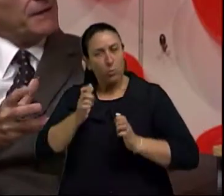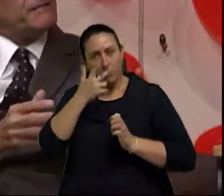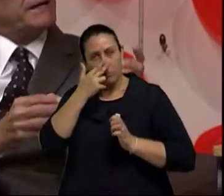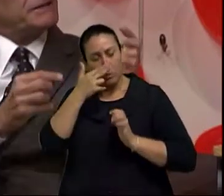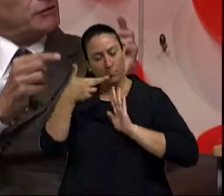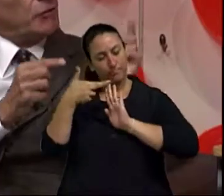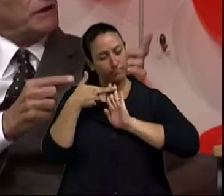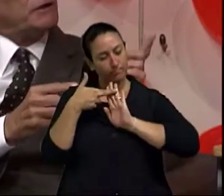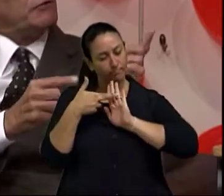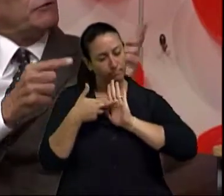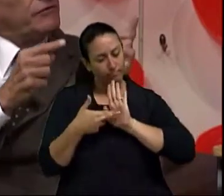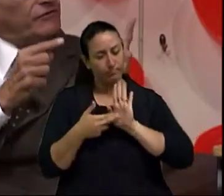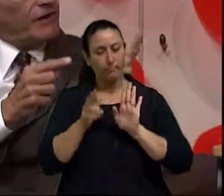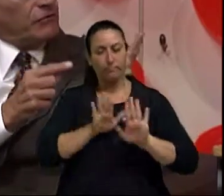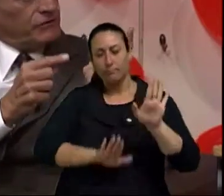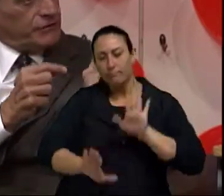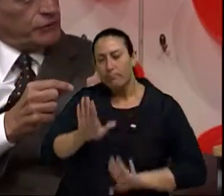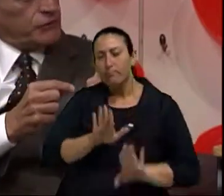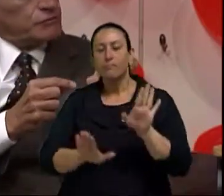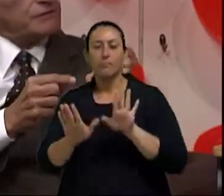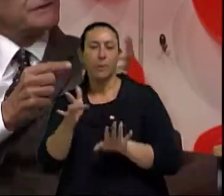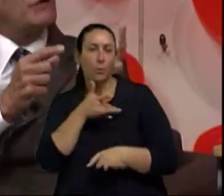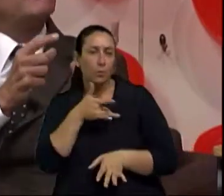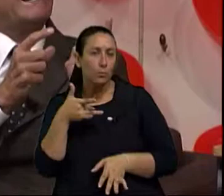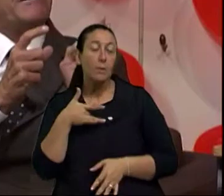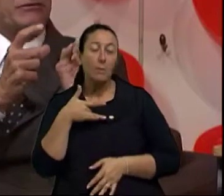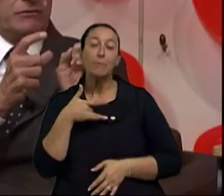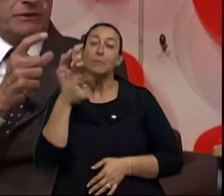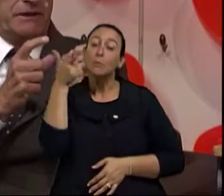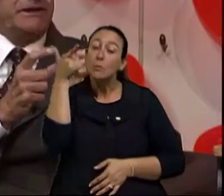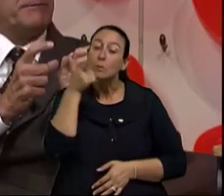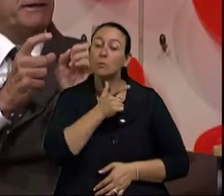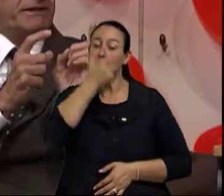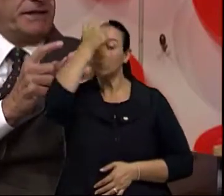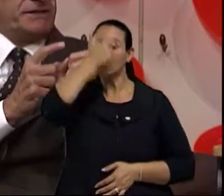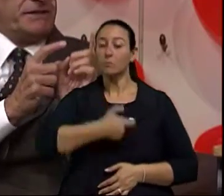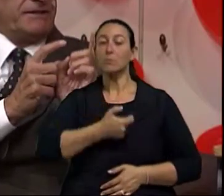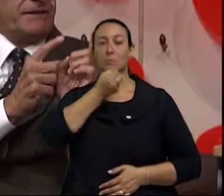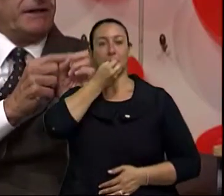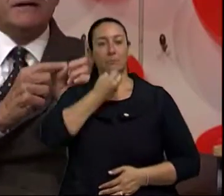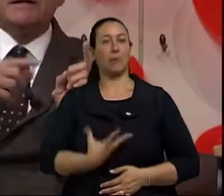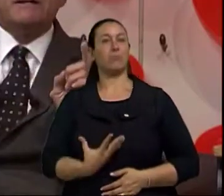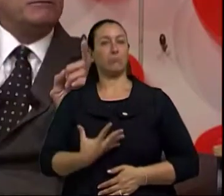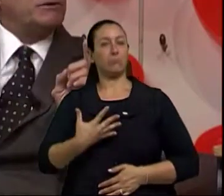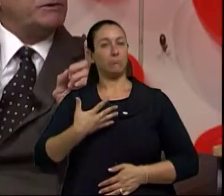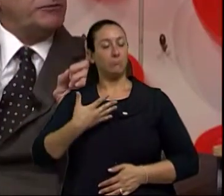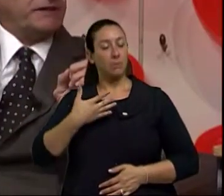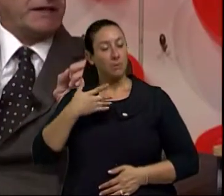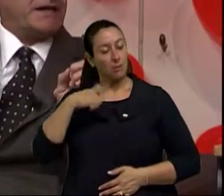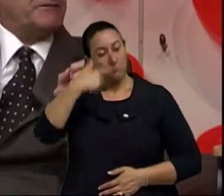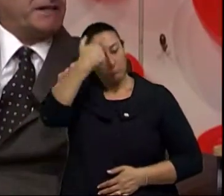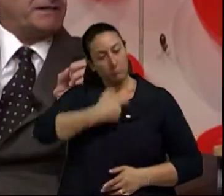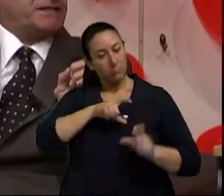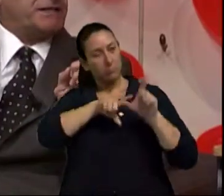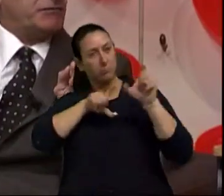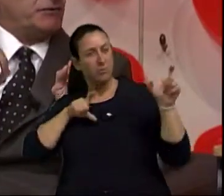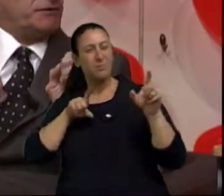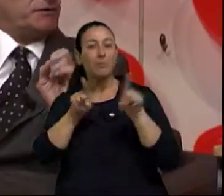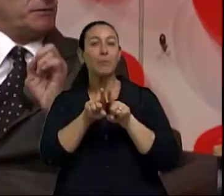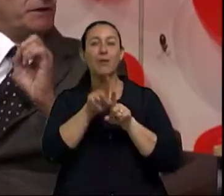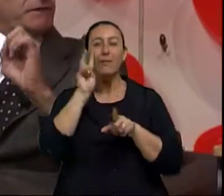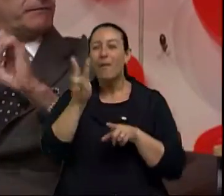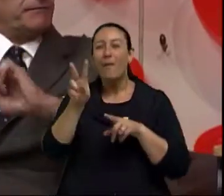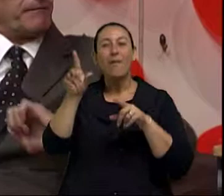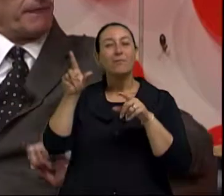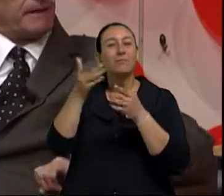regrada, para que se torne um idoso saudável, independente, e que se modifique aquela imagem que a gente viu